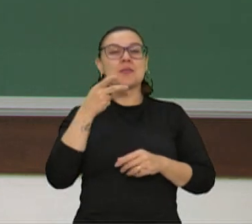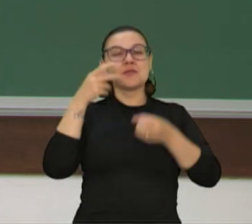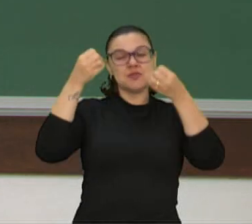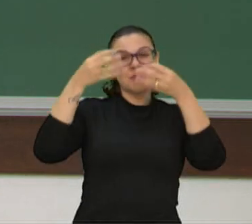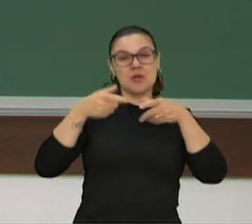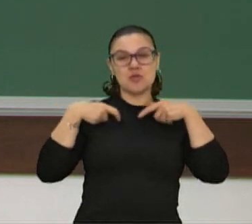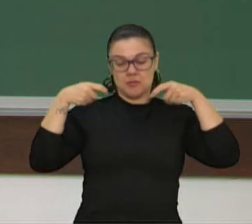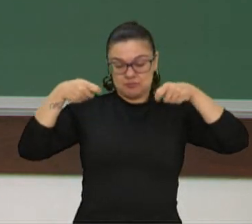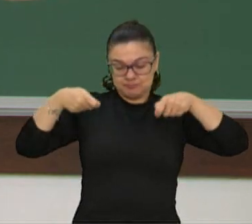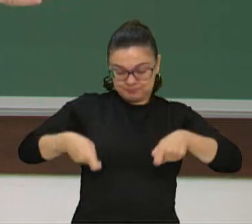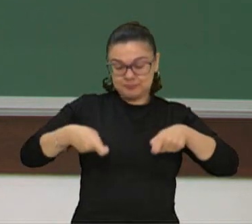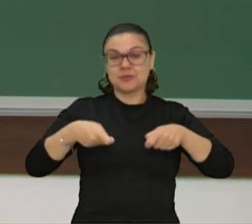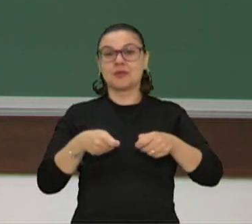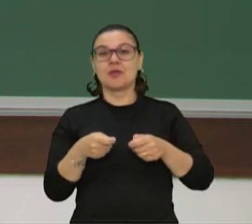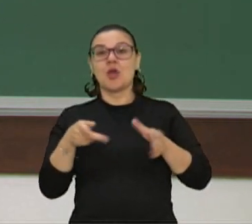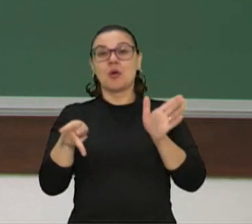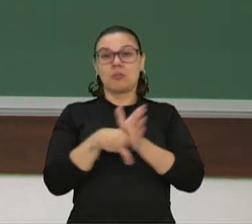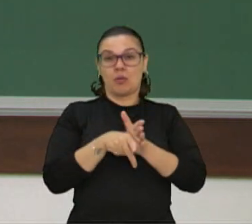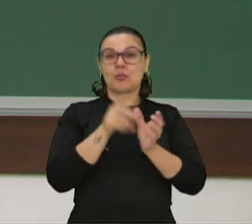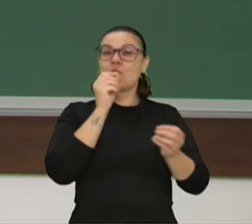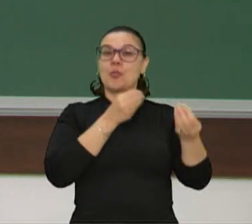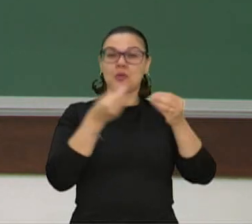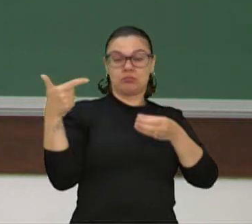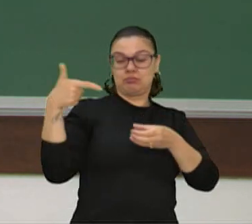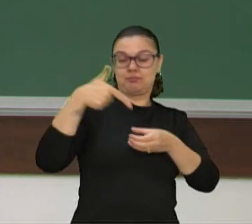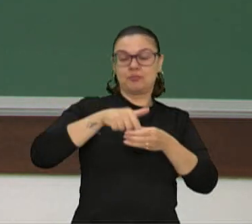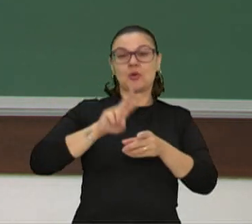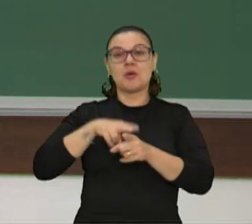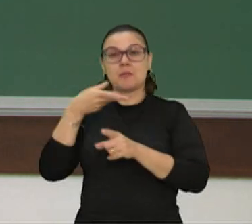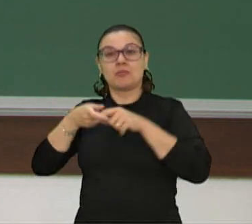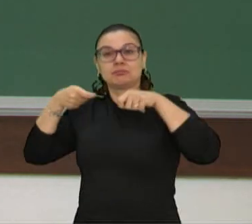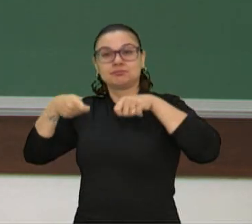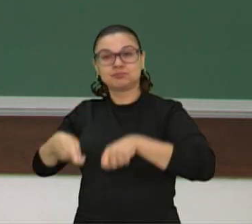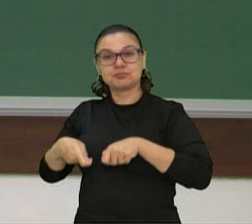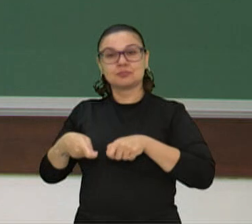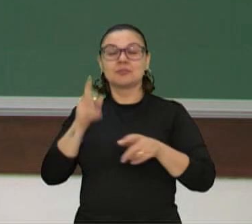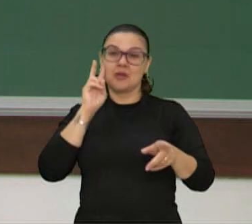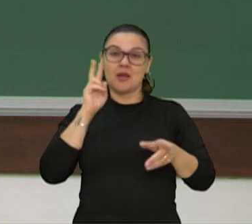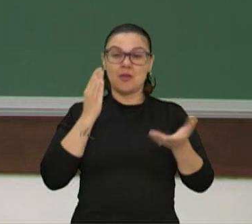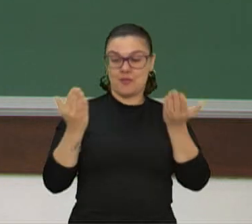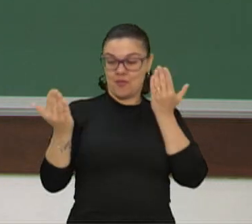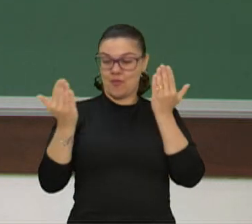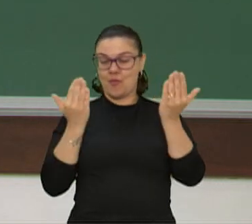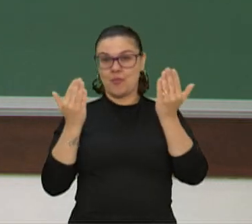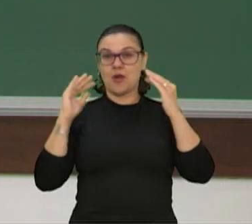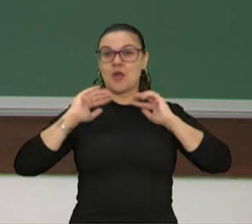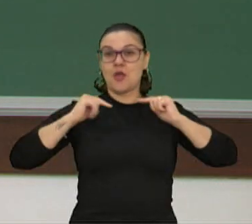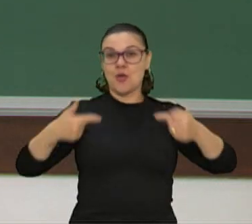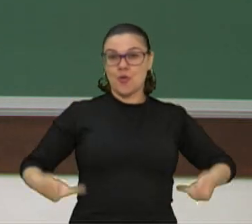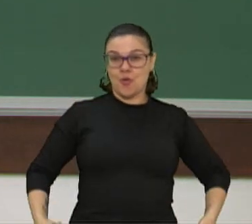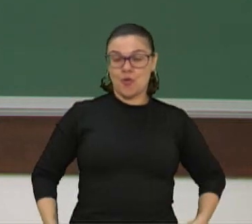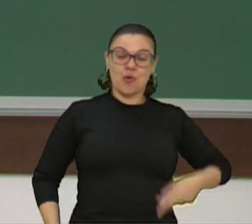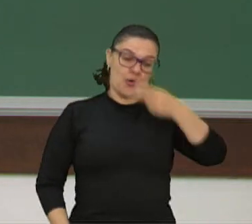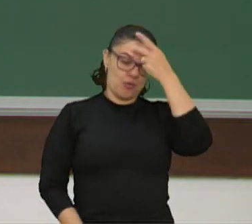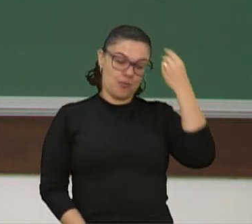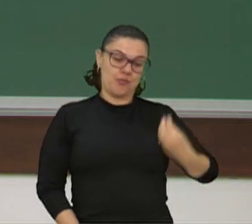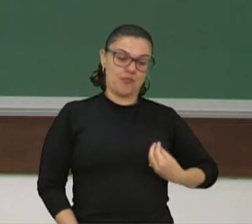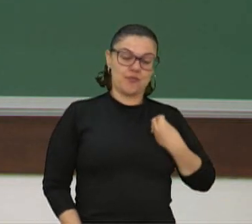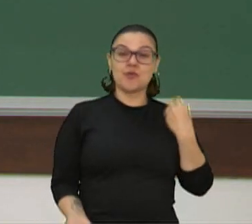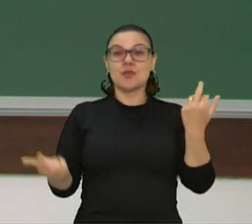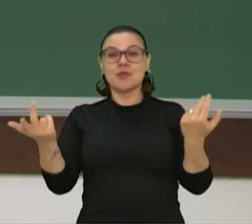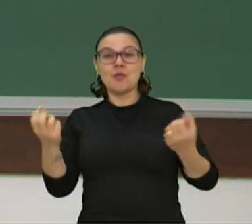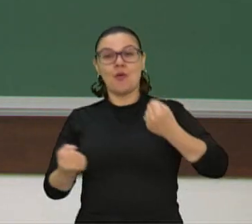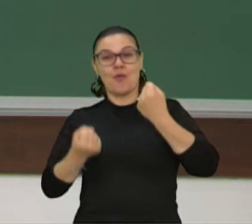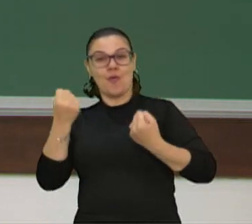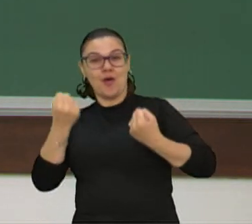passada que eu expliquei a diferença entre combustível e a carga na bateria? Quando eu comparei o corpo dos seres vivos com veículos